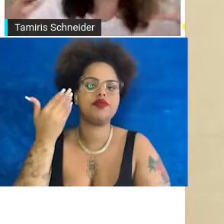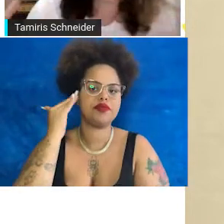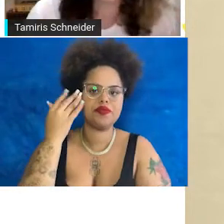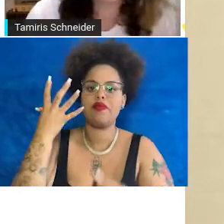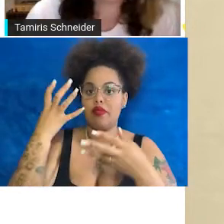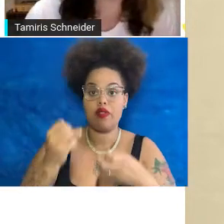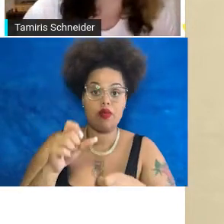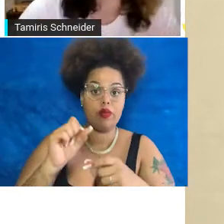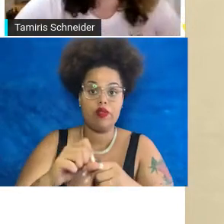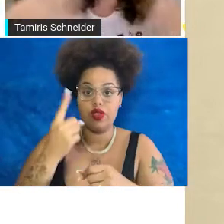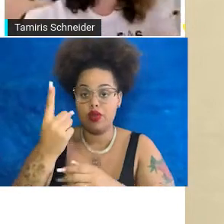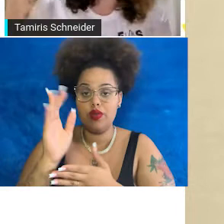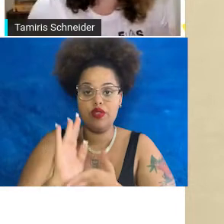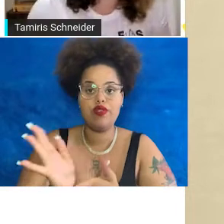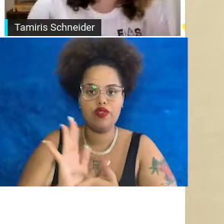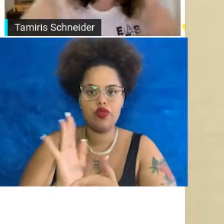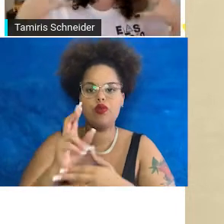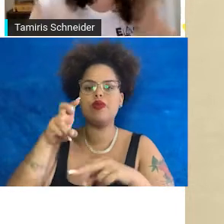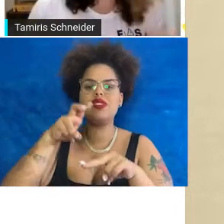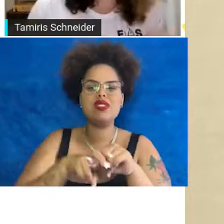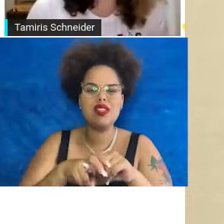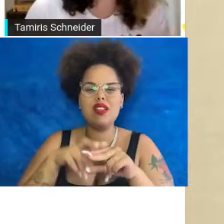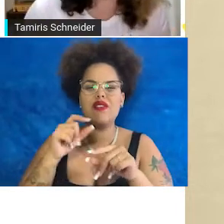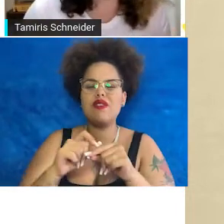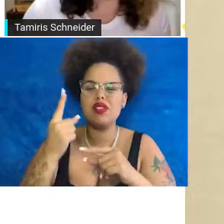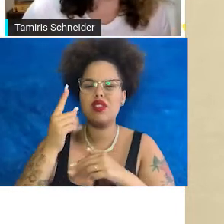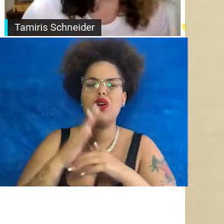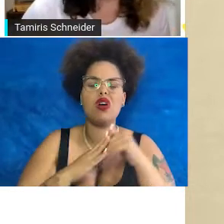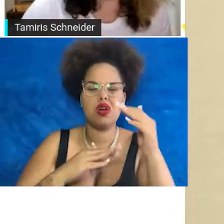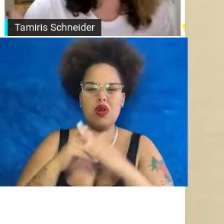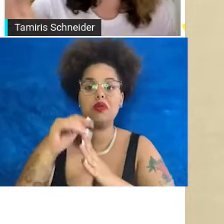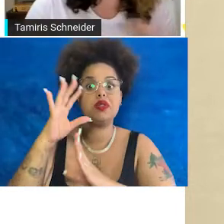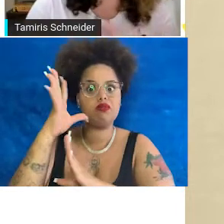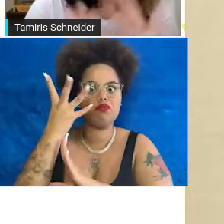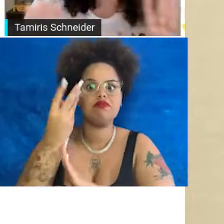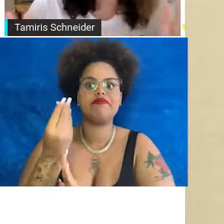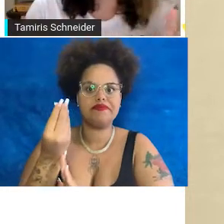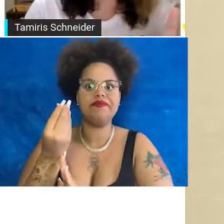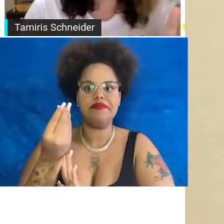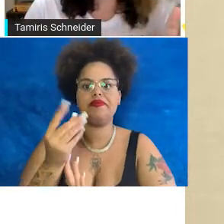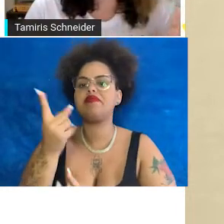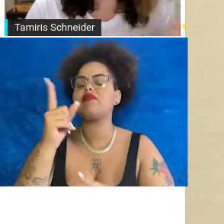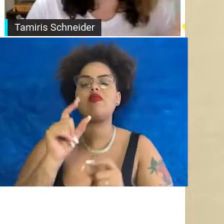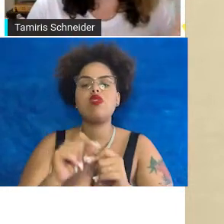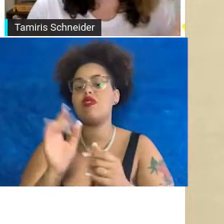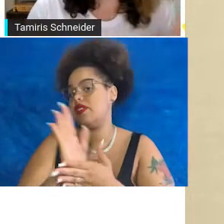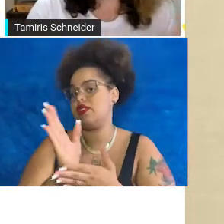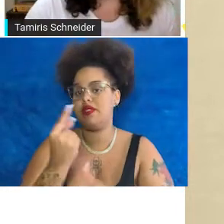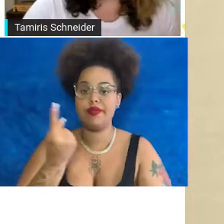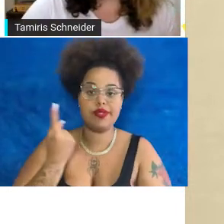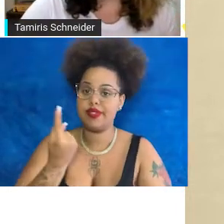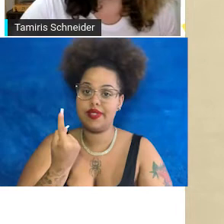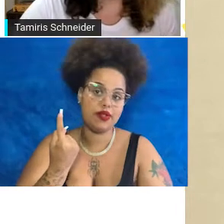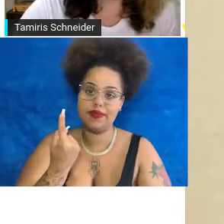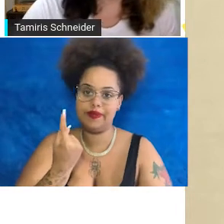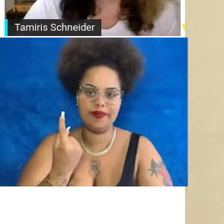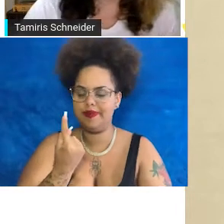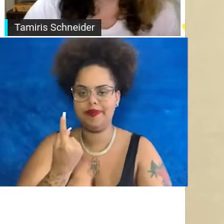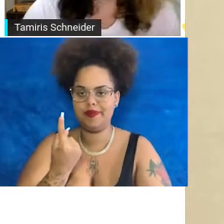vamos fazer aqui um filme, vamos sentar e vamos fazer uma obra de arte, né? Então, não se faz cinema sozinho, gente.